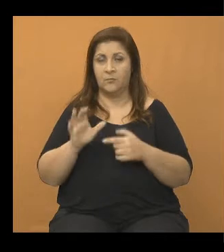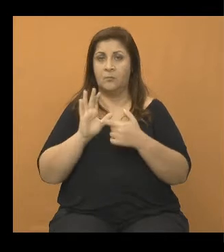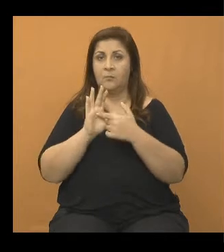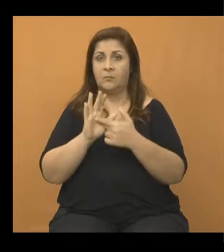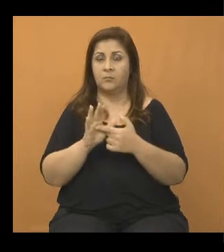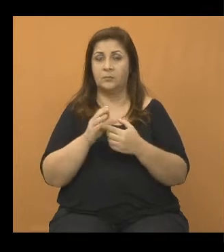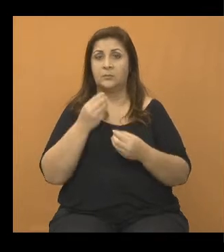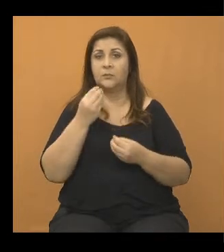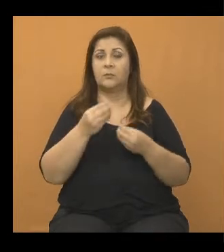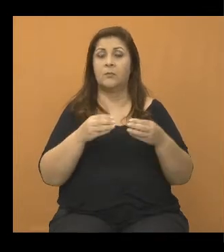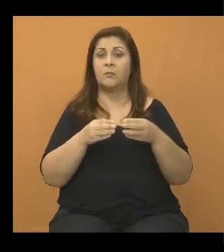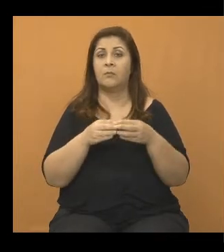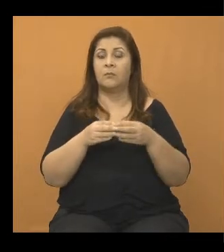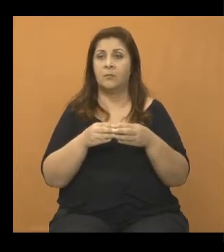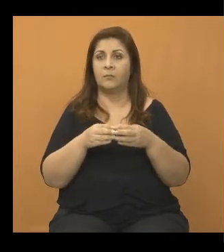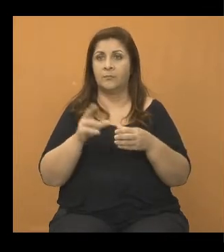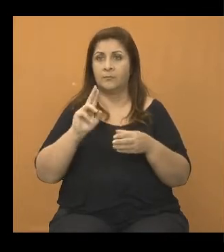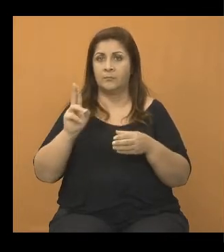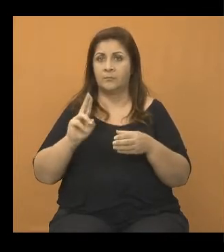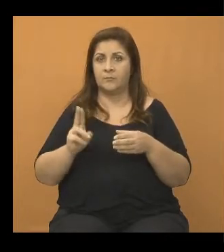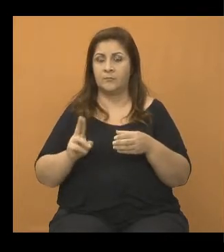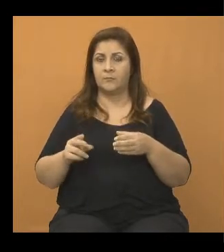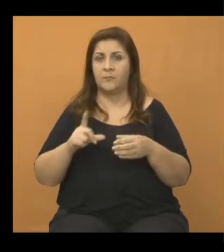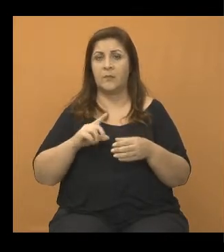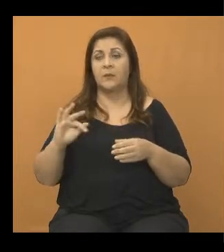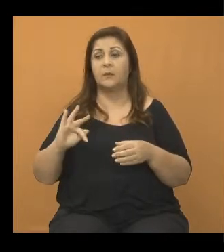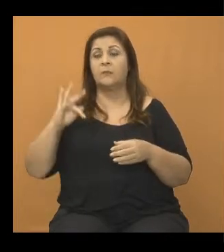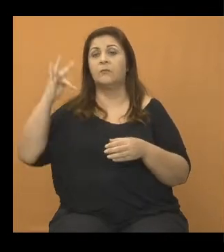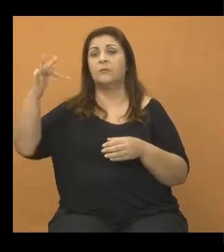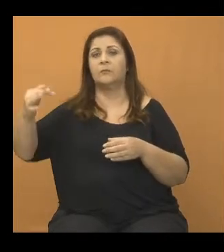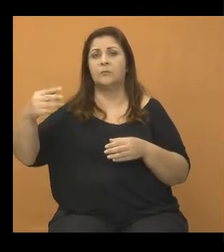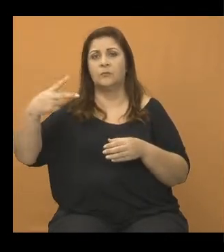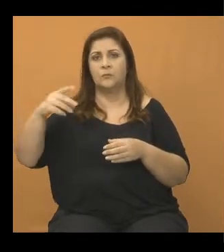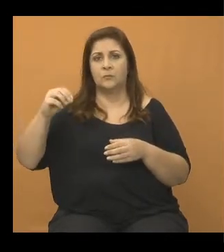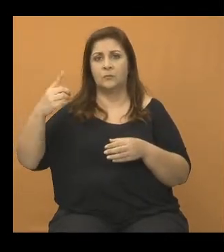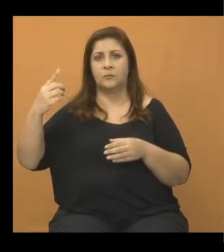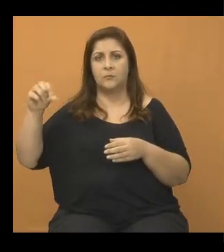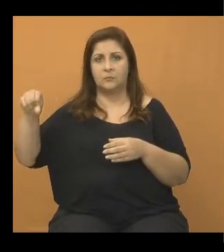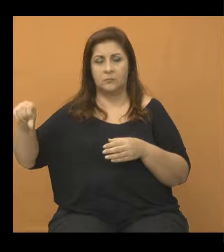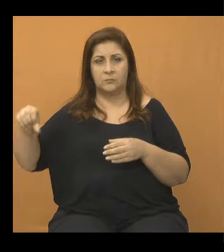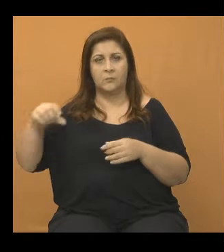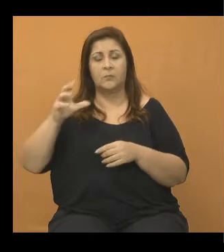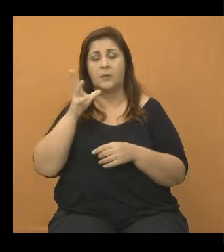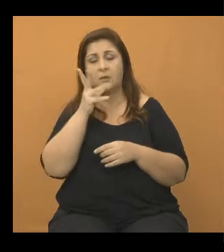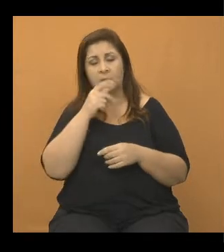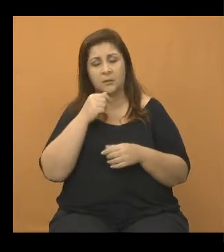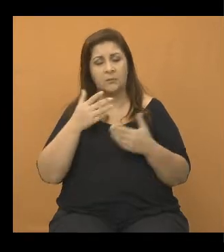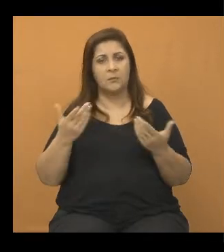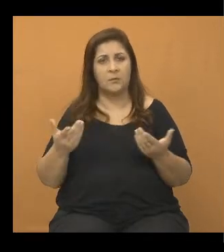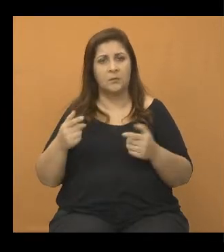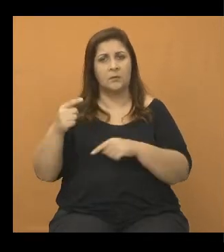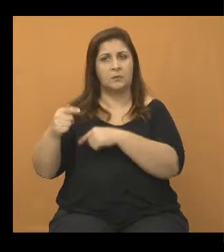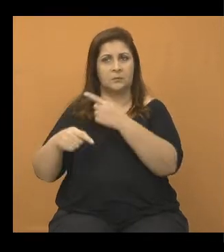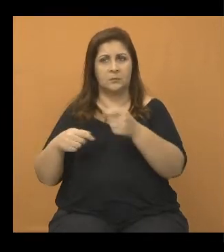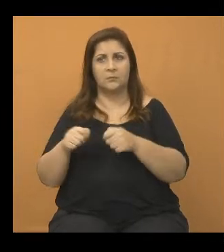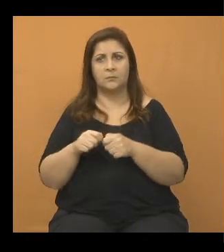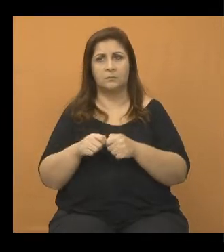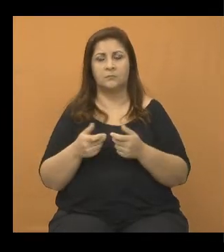bairros que o Valmir leu aí. E tem a coluna 2019, que é um processo mais demorado, vai ser levado para